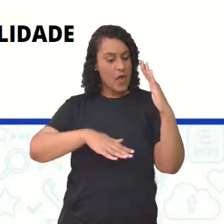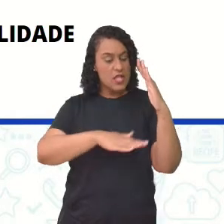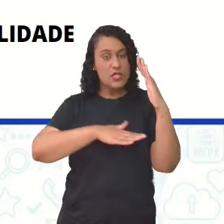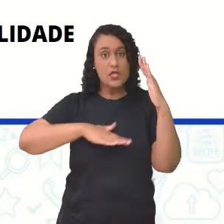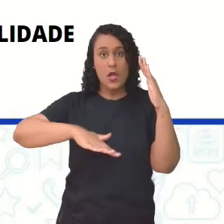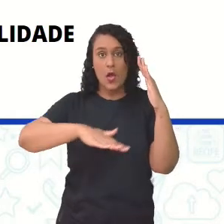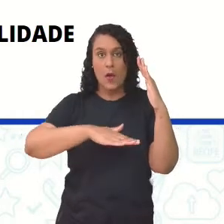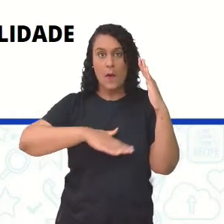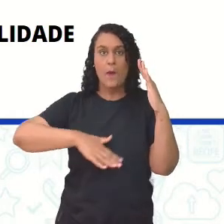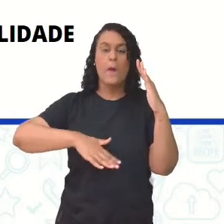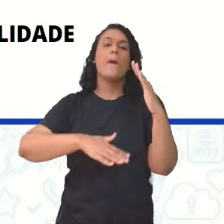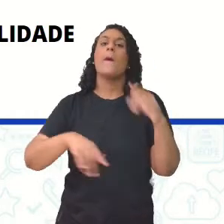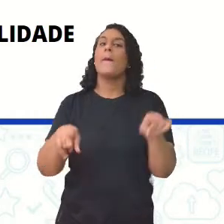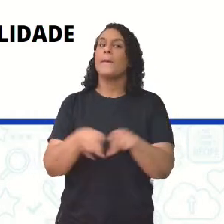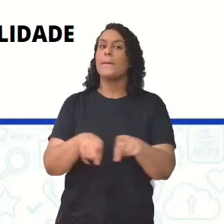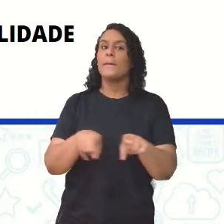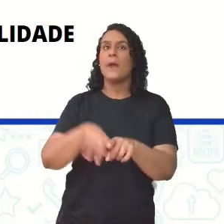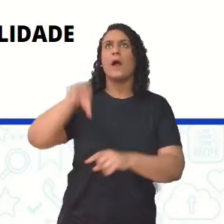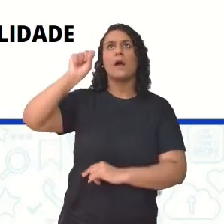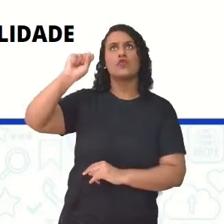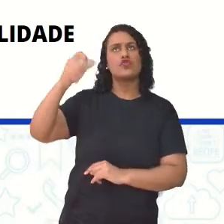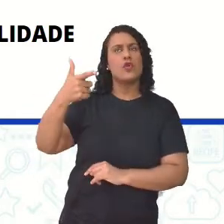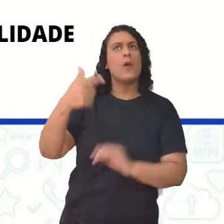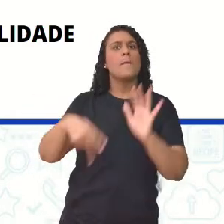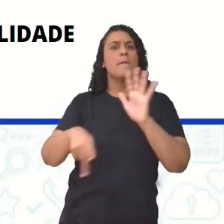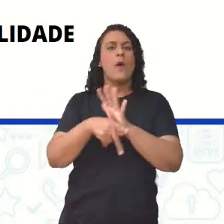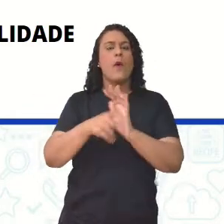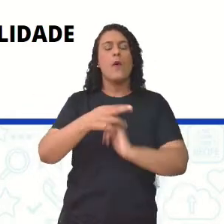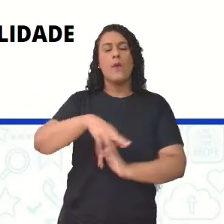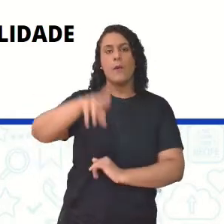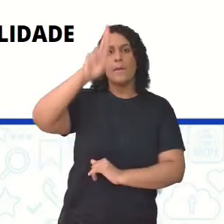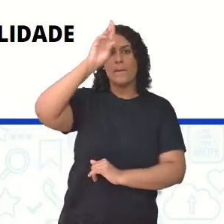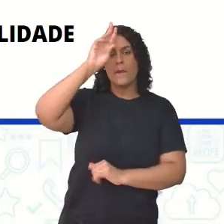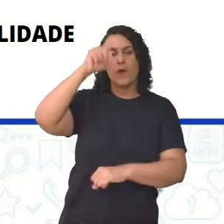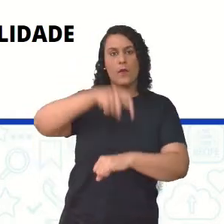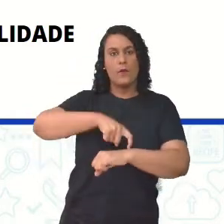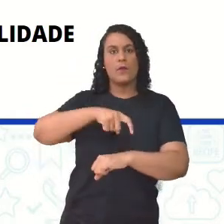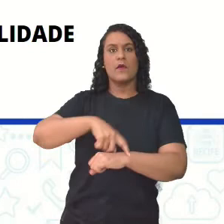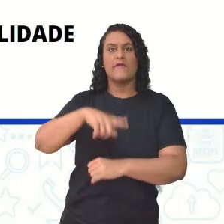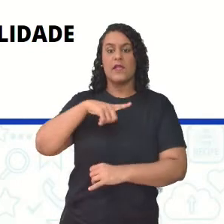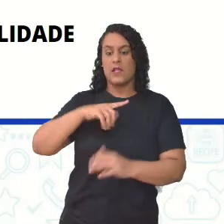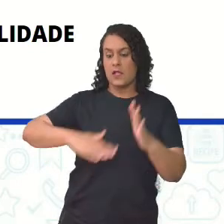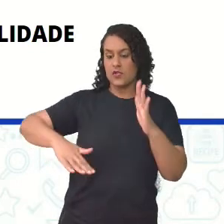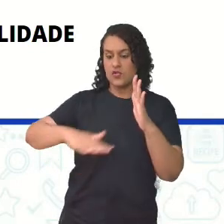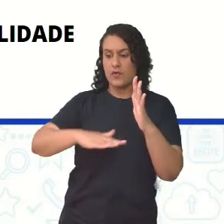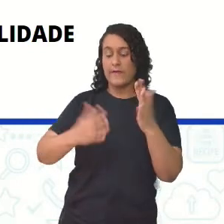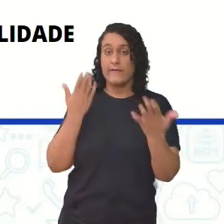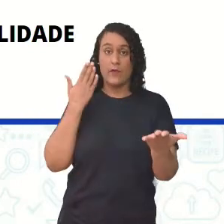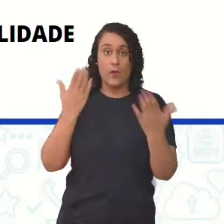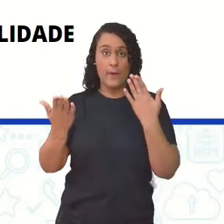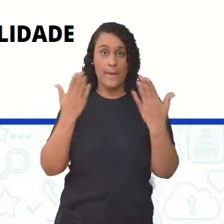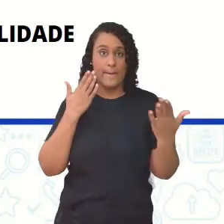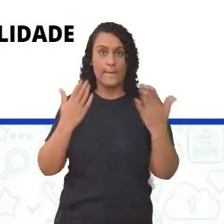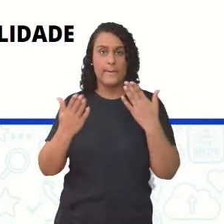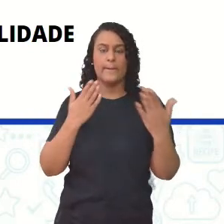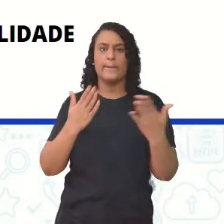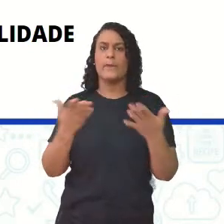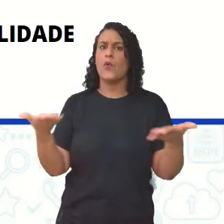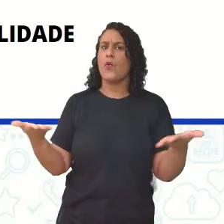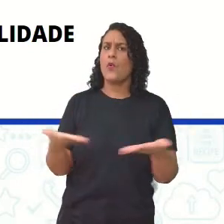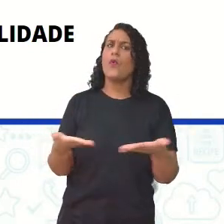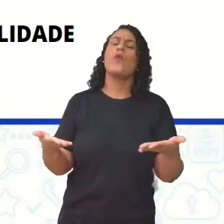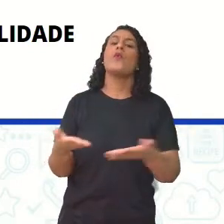minha. E também no sol do meio-dia, na pirâmide, existe uma sombra. Eu vou fazer as comparações, que a gente chama hoje de